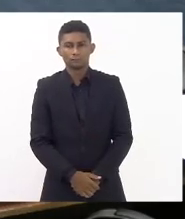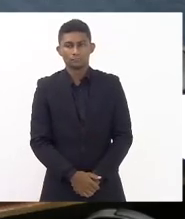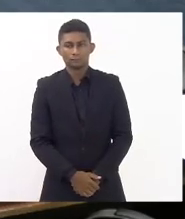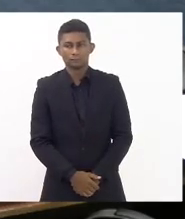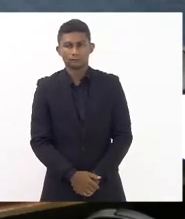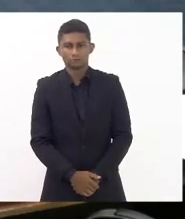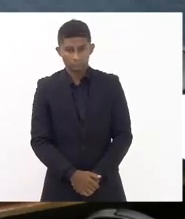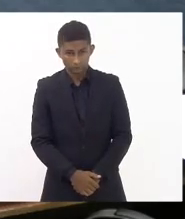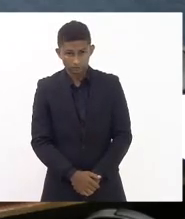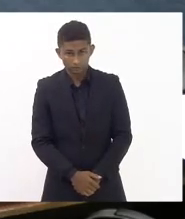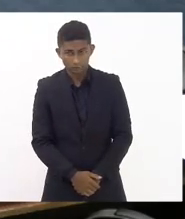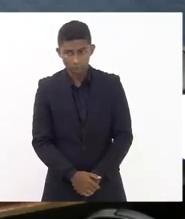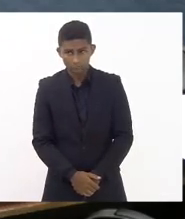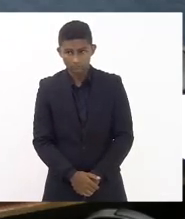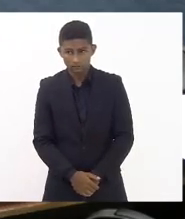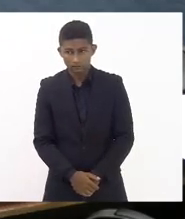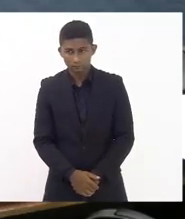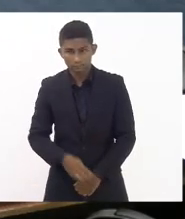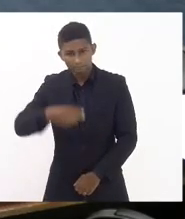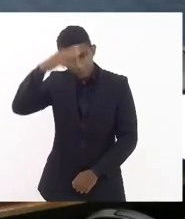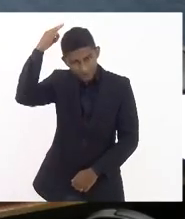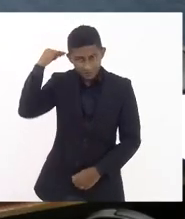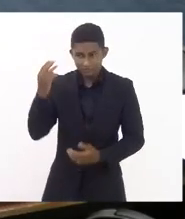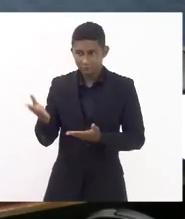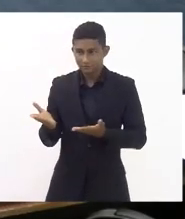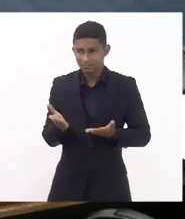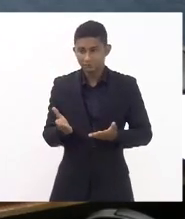Deputado Márcio Pacheco.